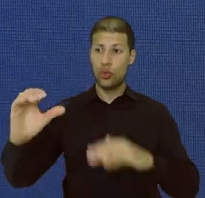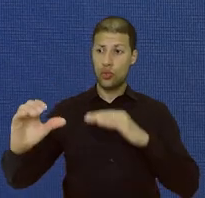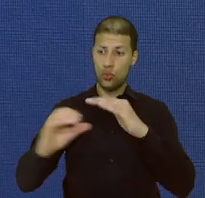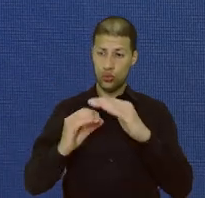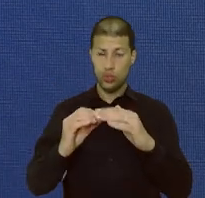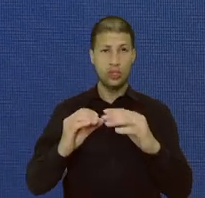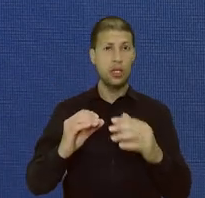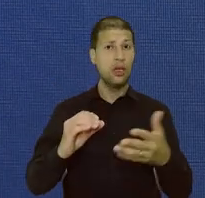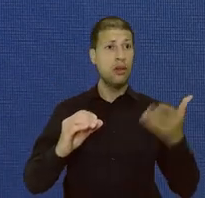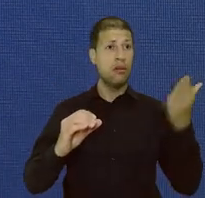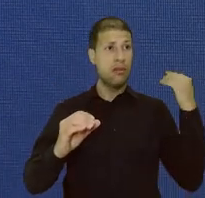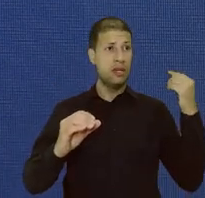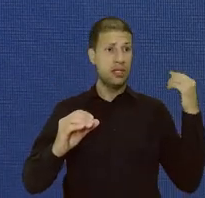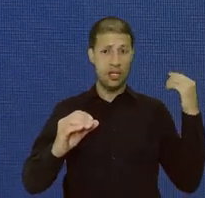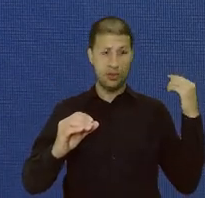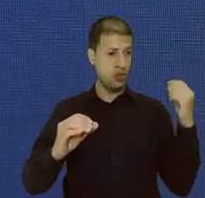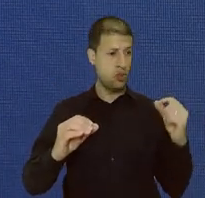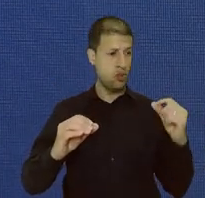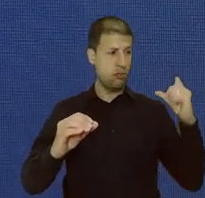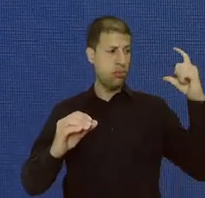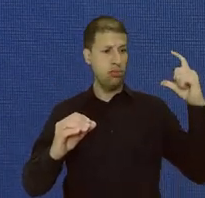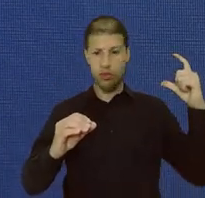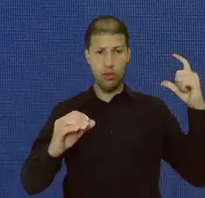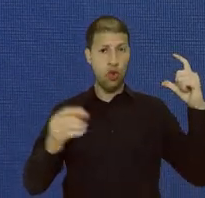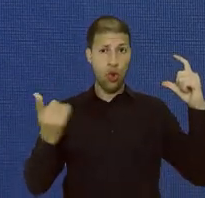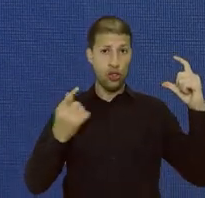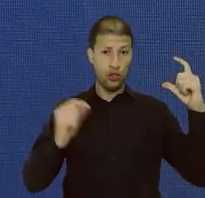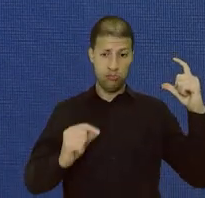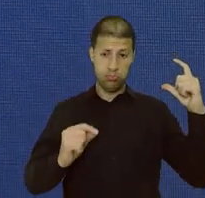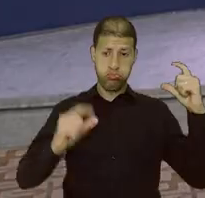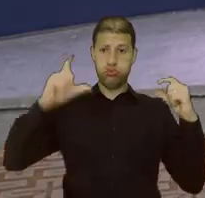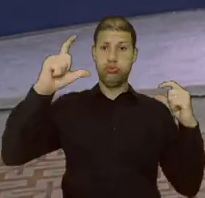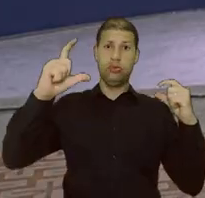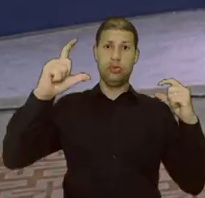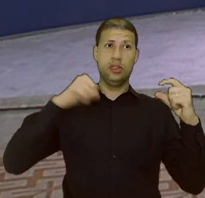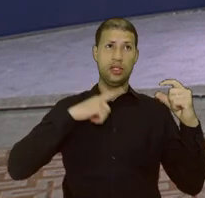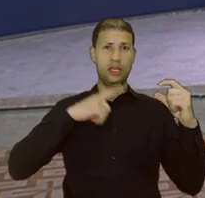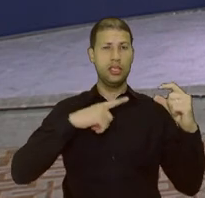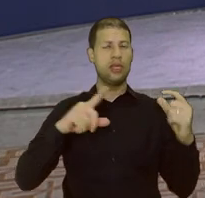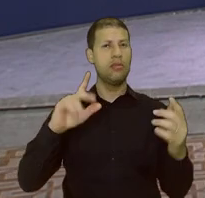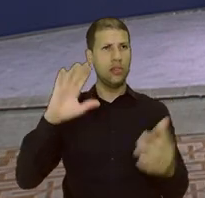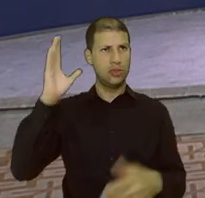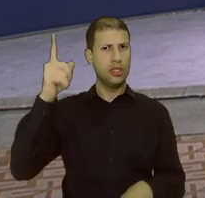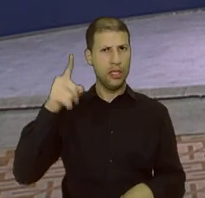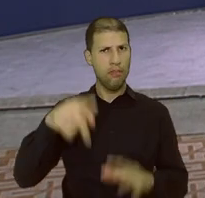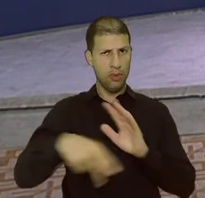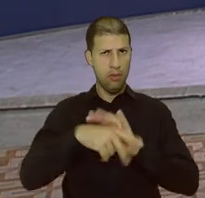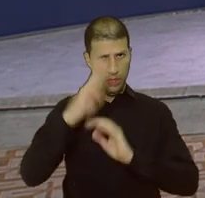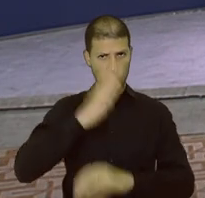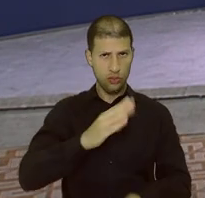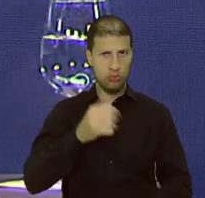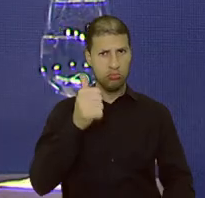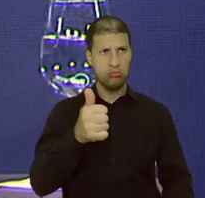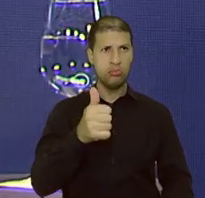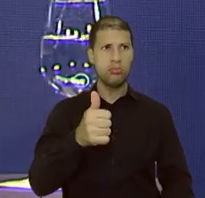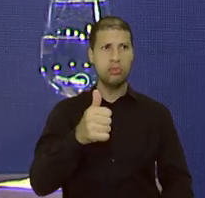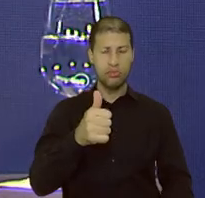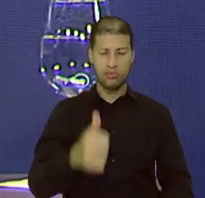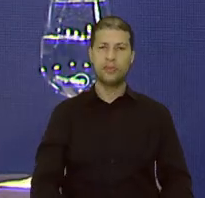depois de fazer três aquisições então é um é um é um é um Case que a gente brasileiro mesmo bem brasileiro